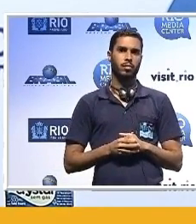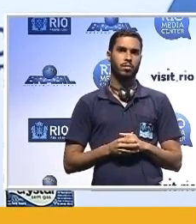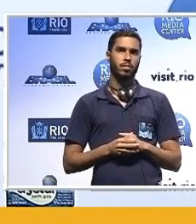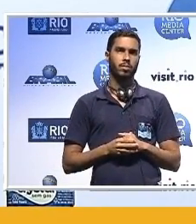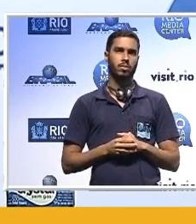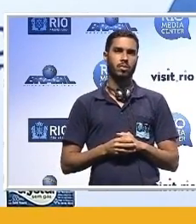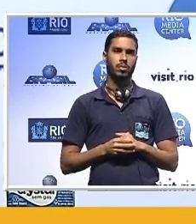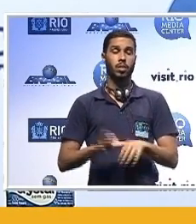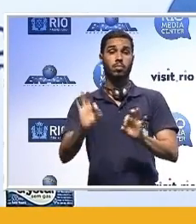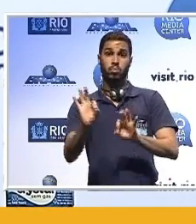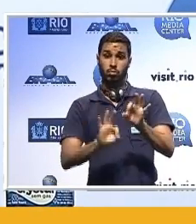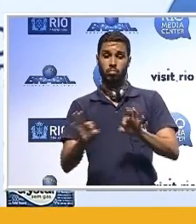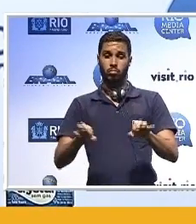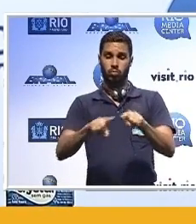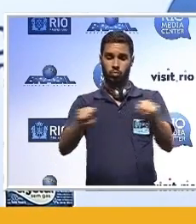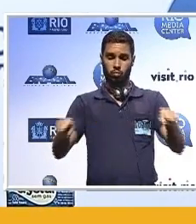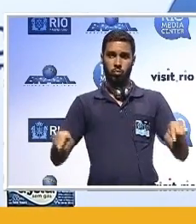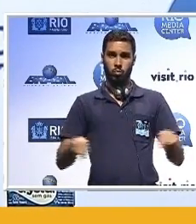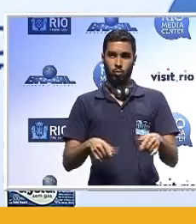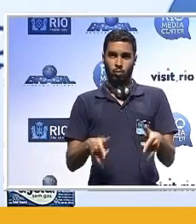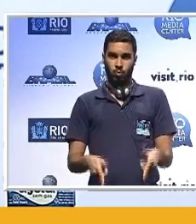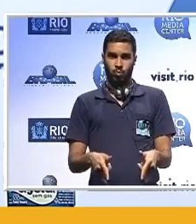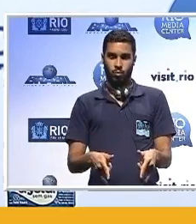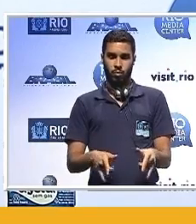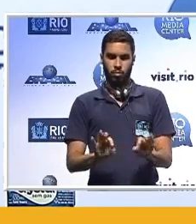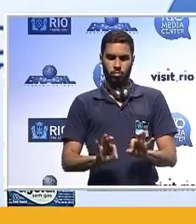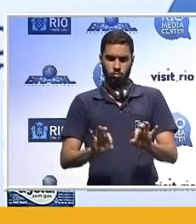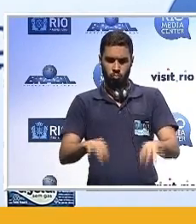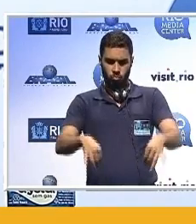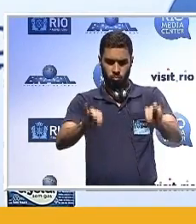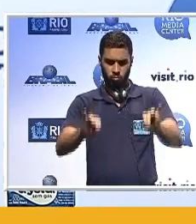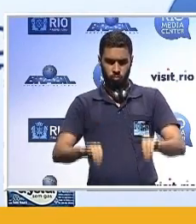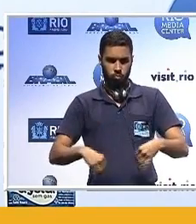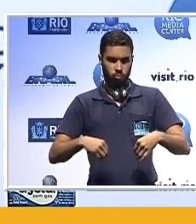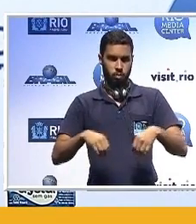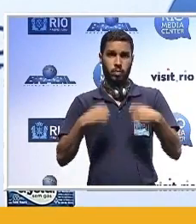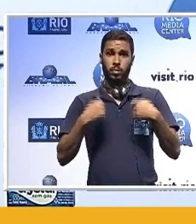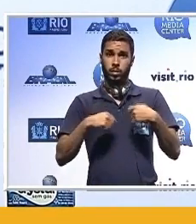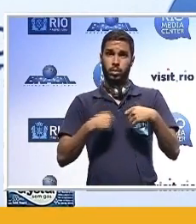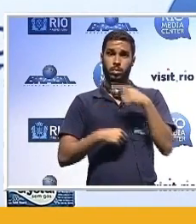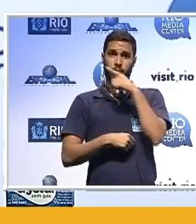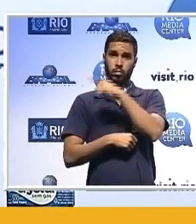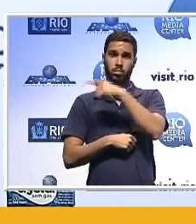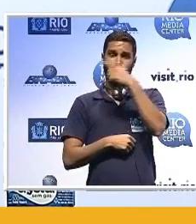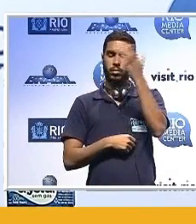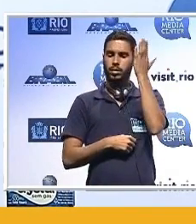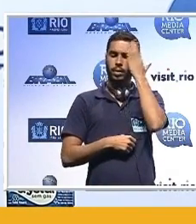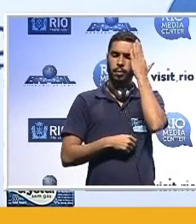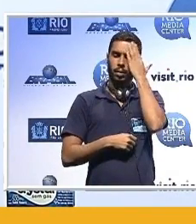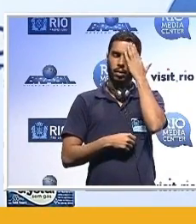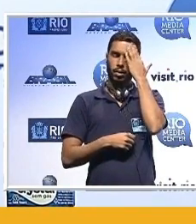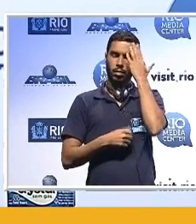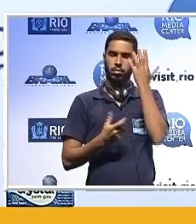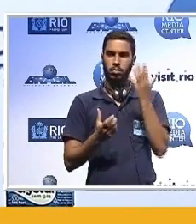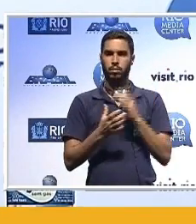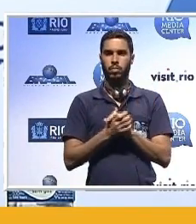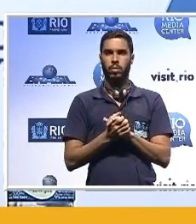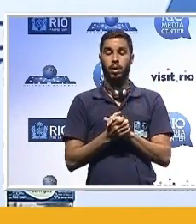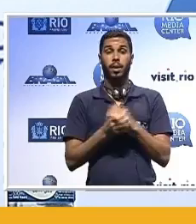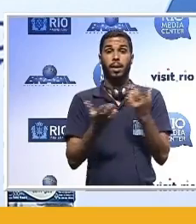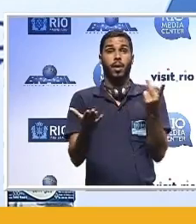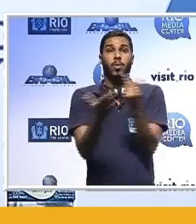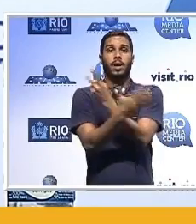fazer a arrumação do quarto, ela deve estar capacitada para verificar o seguinte, porque o que acontece? Às vezes